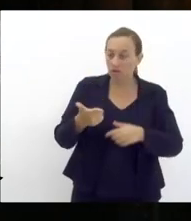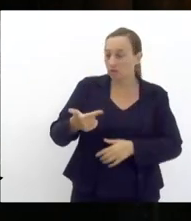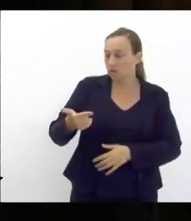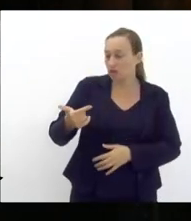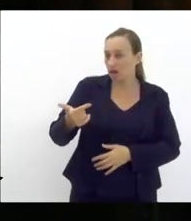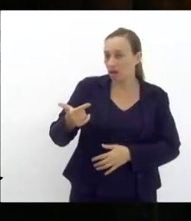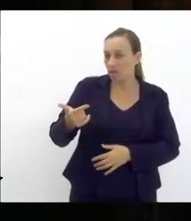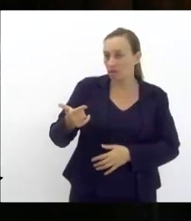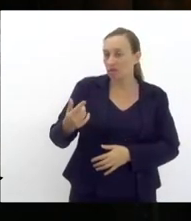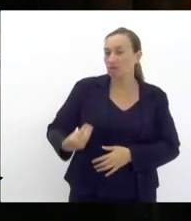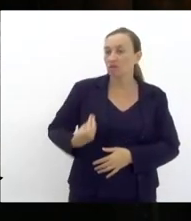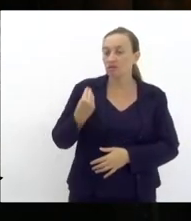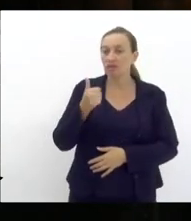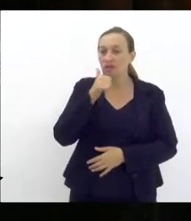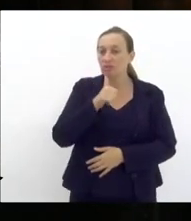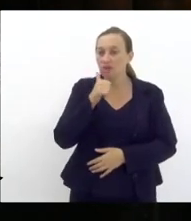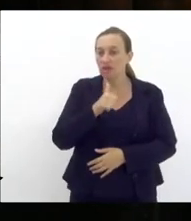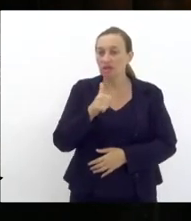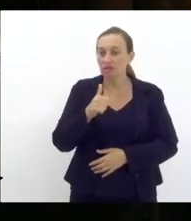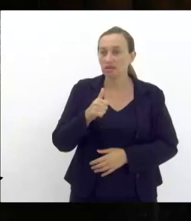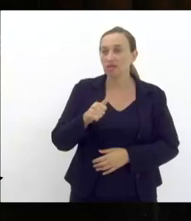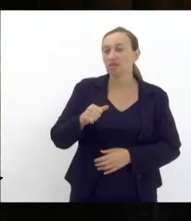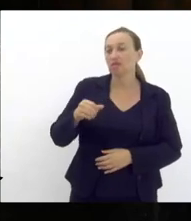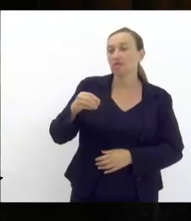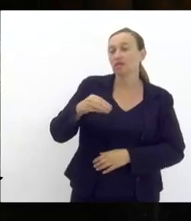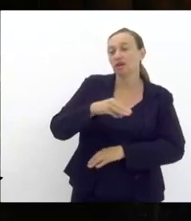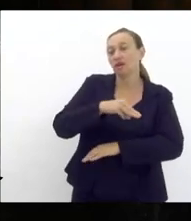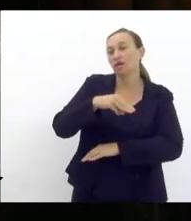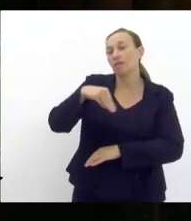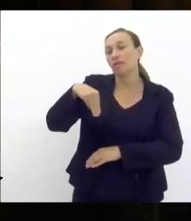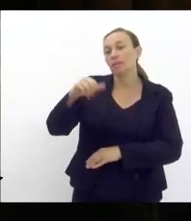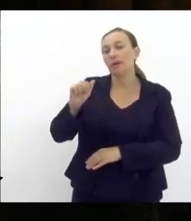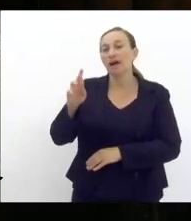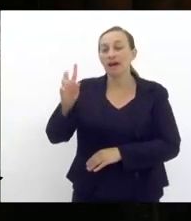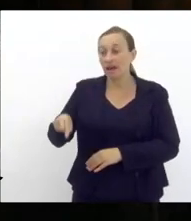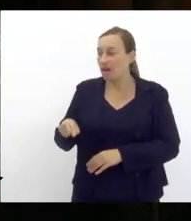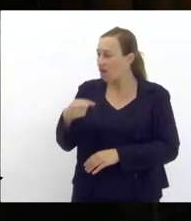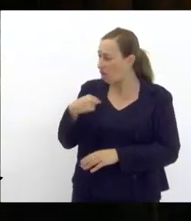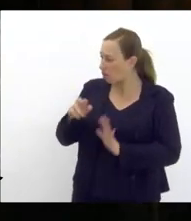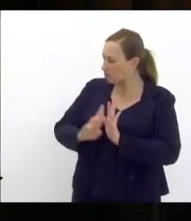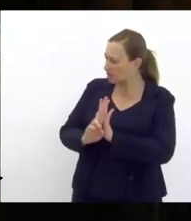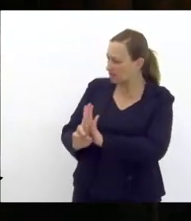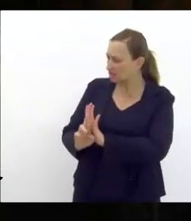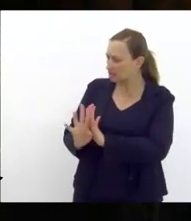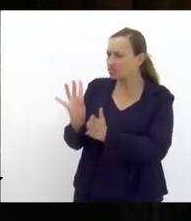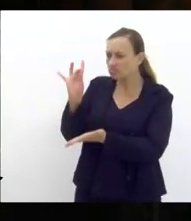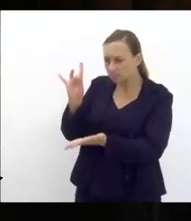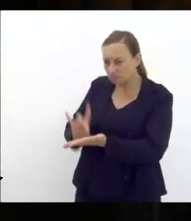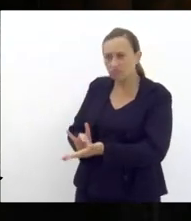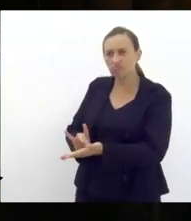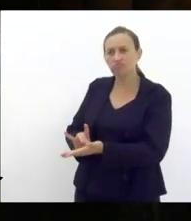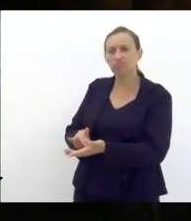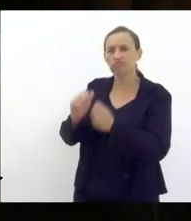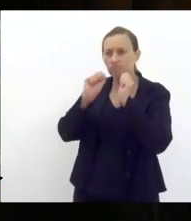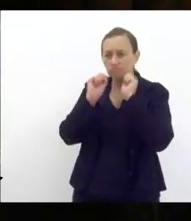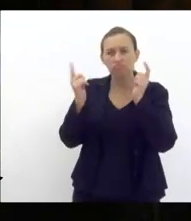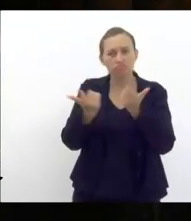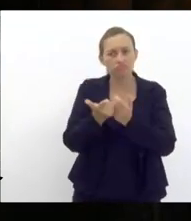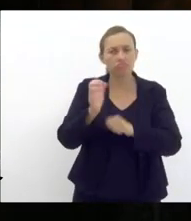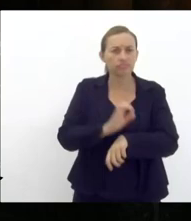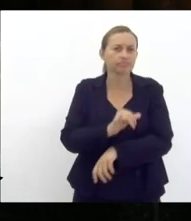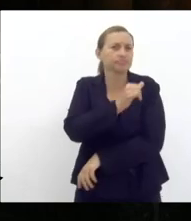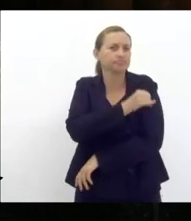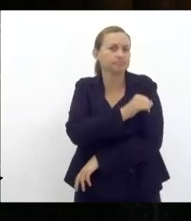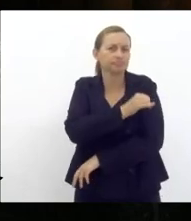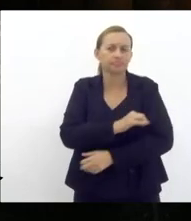sobre a vida das mulheres na Maré estive lá como uma representante legítima da Assembleia Legislativa do Estado